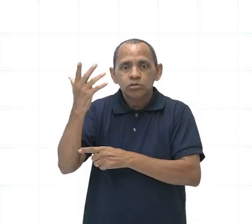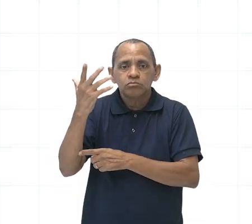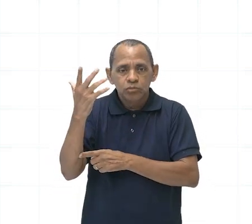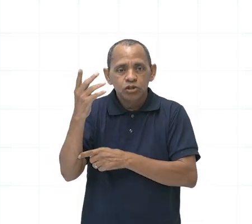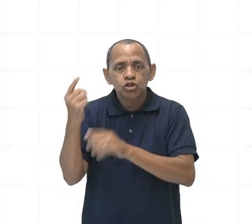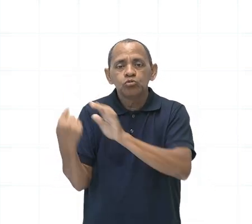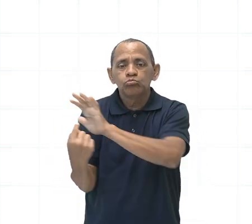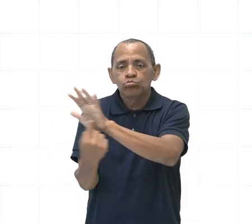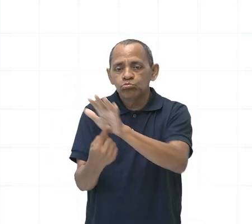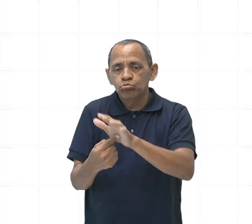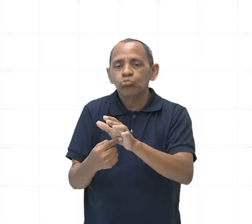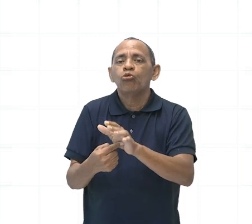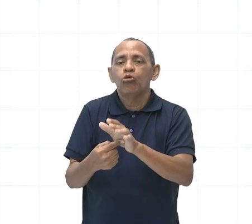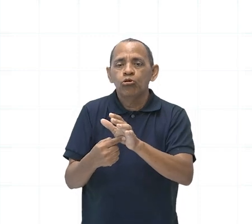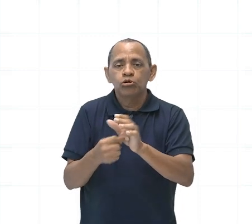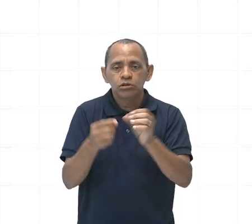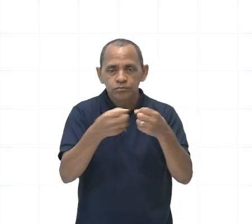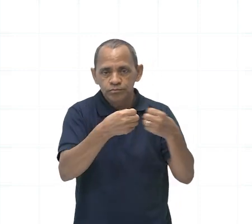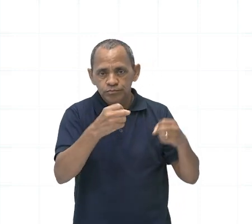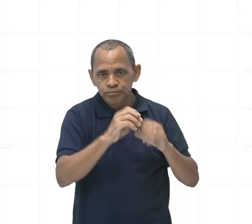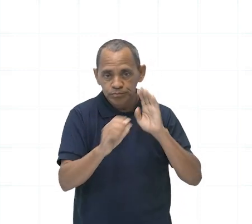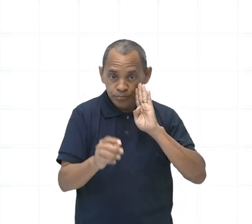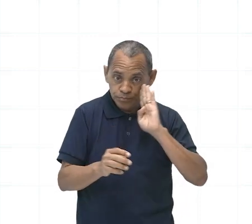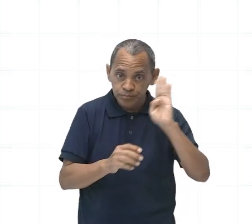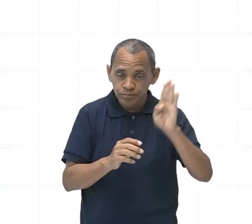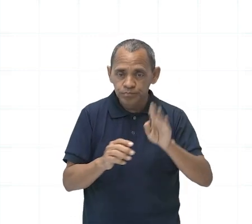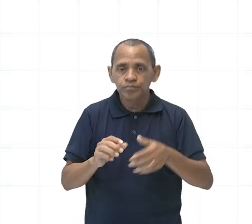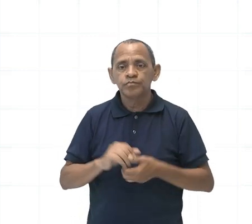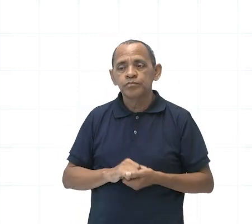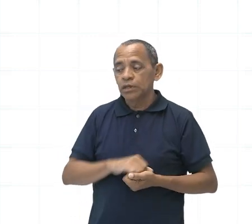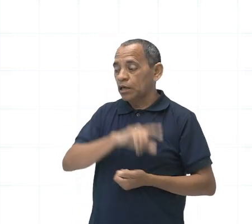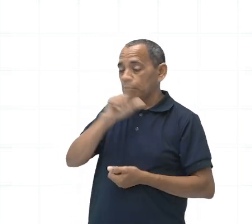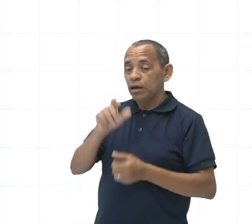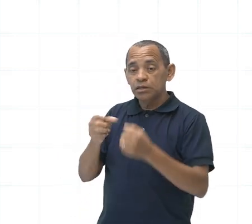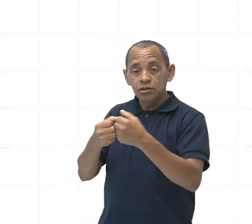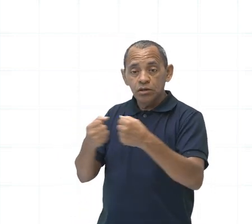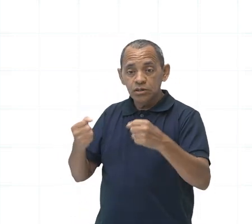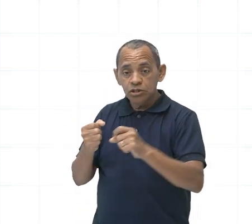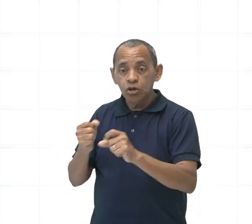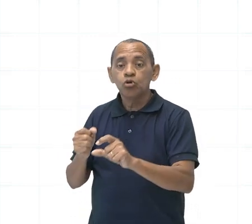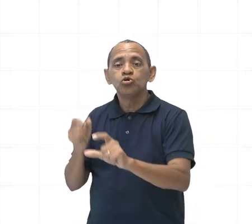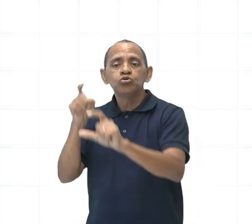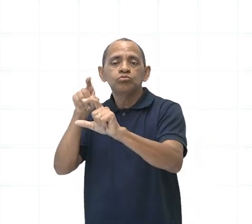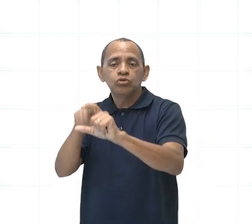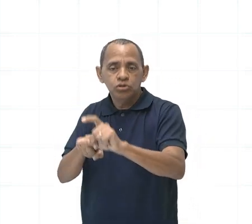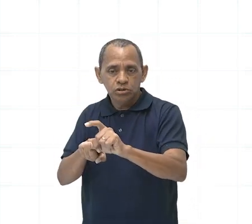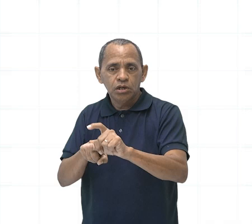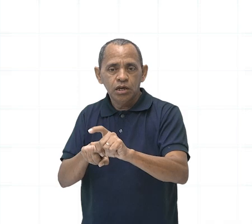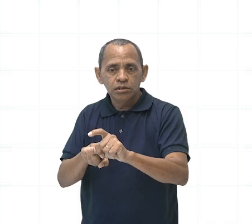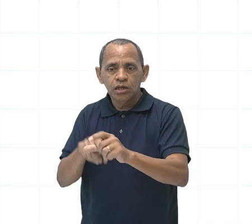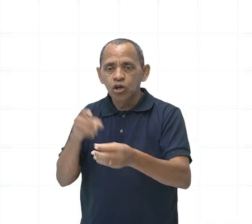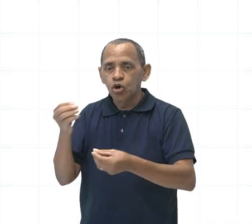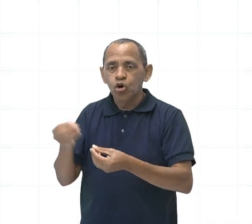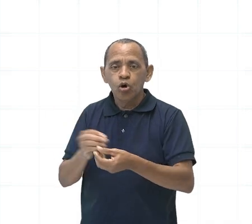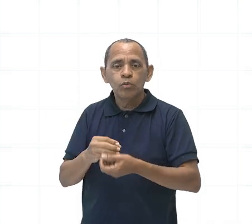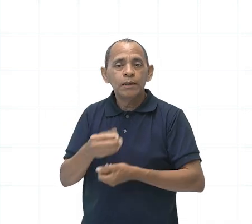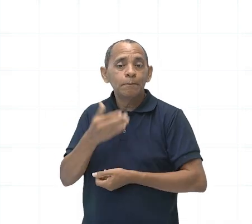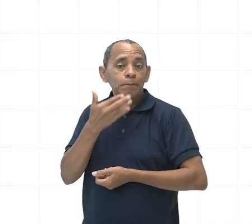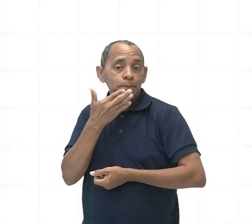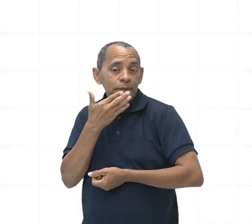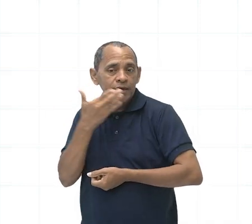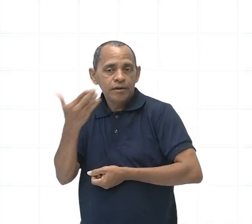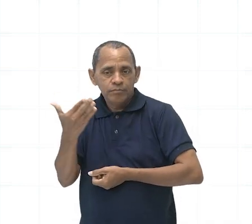situação expressa na minha oração principal e aí a minha subordinada tem um fato que se